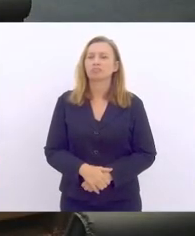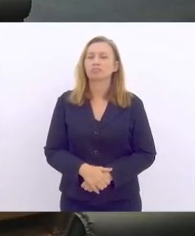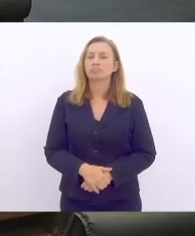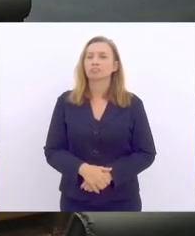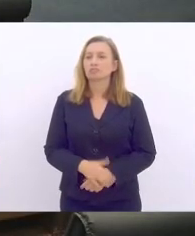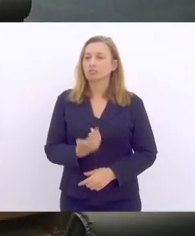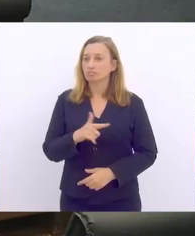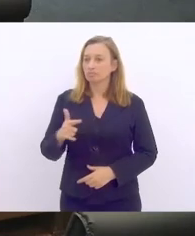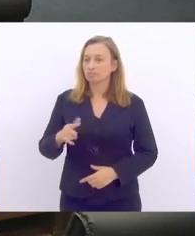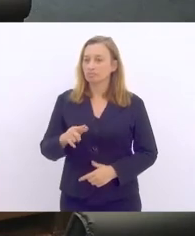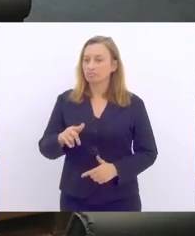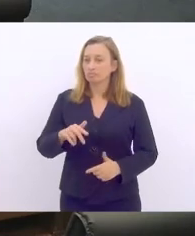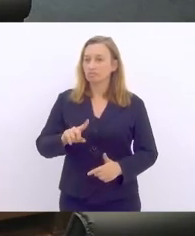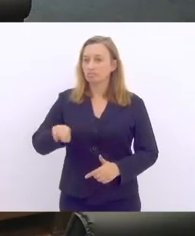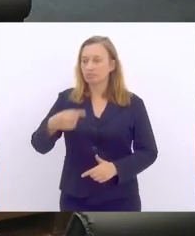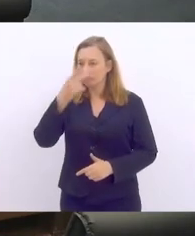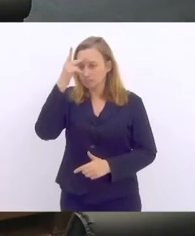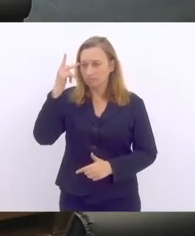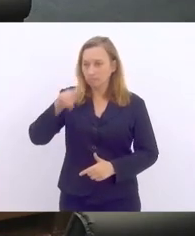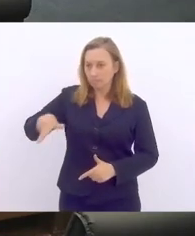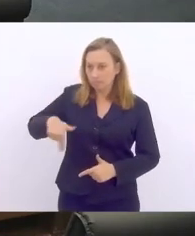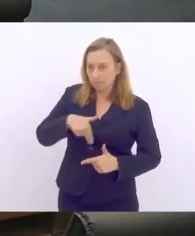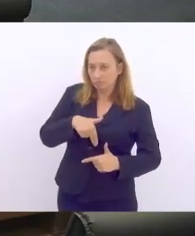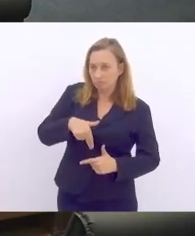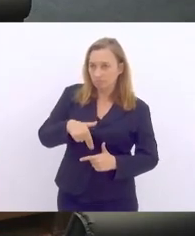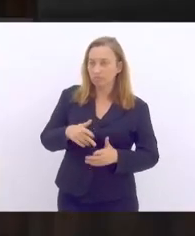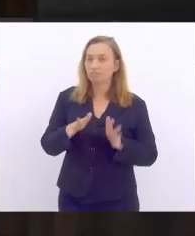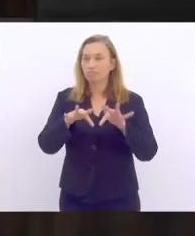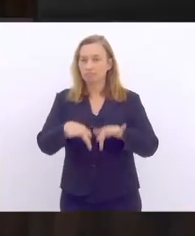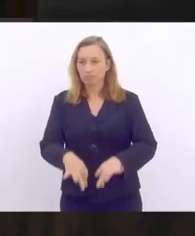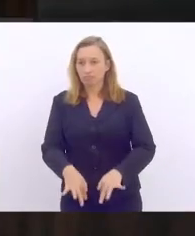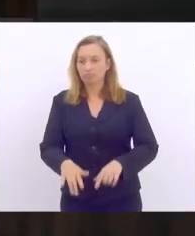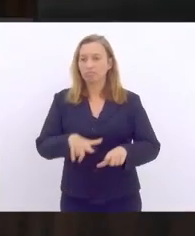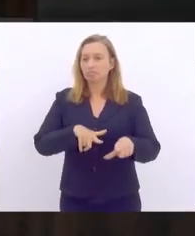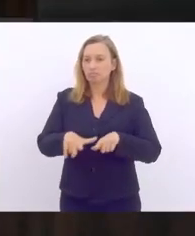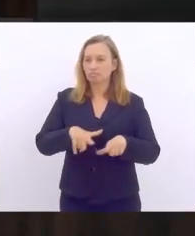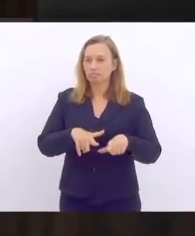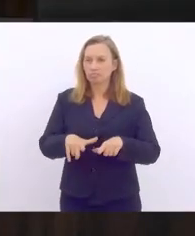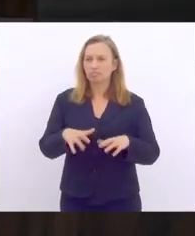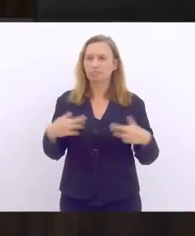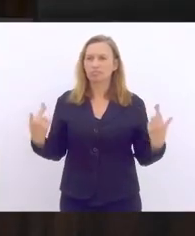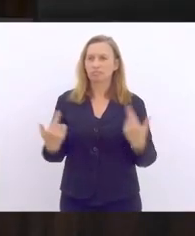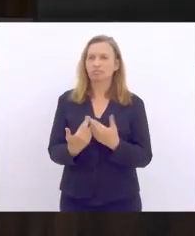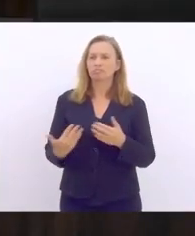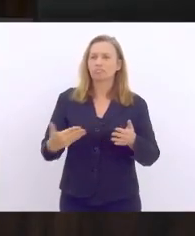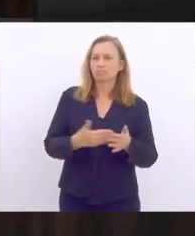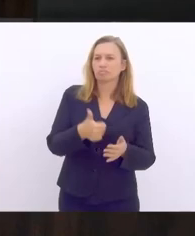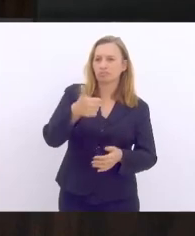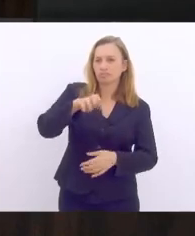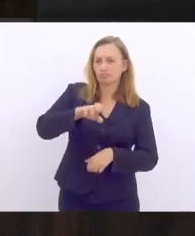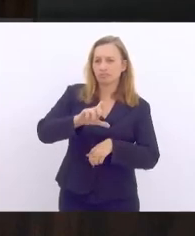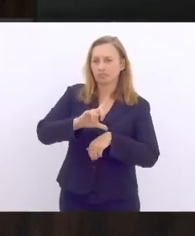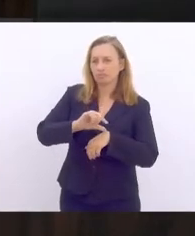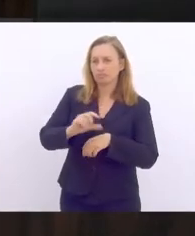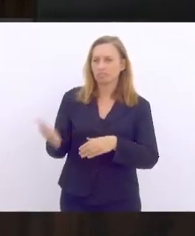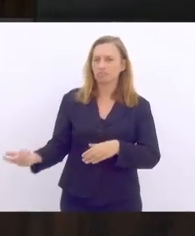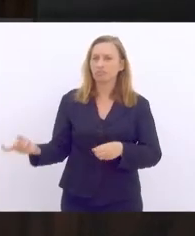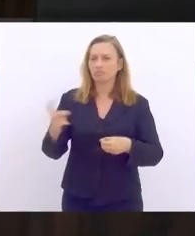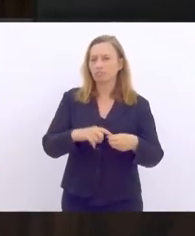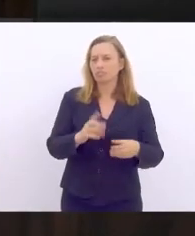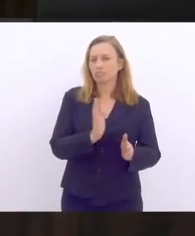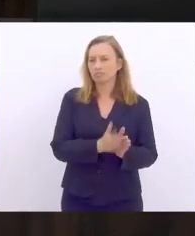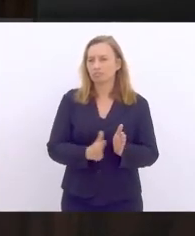não havendo mais oradores escritos à presidência suspende os trabalhos dessa sessão até às 15 horas quando